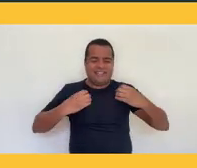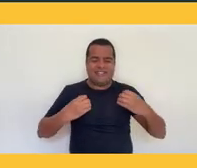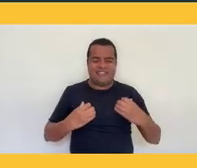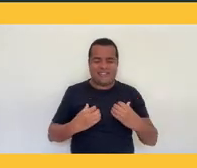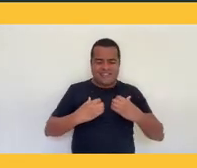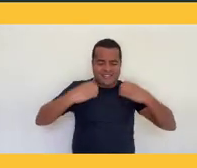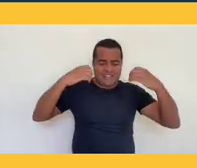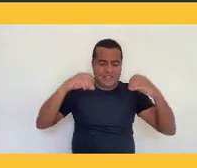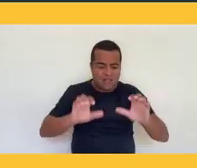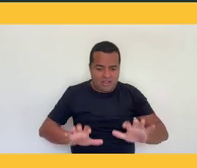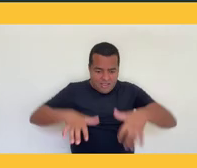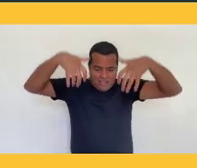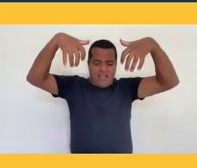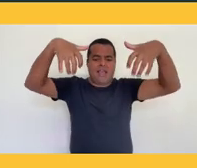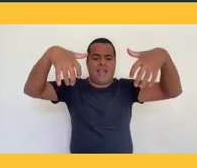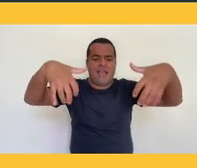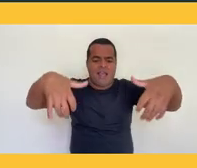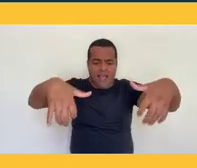amor. Cabe em três vidas